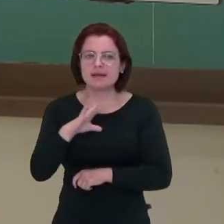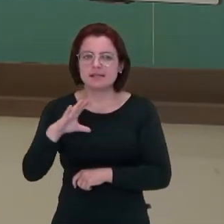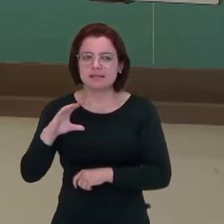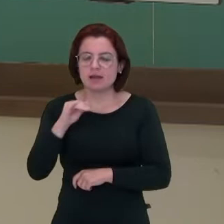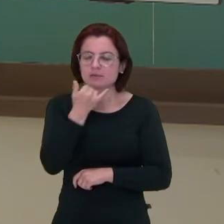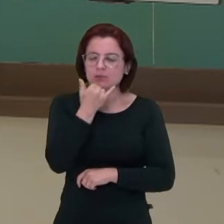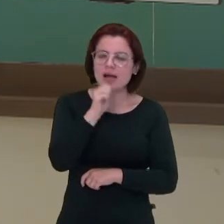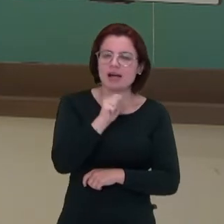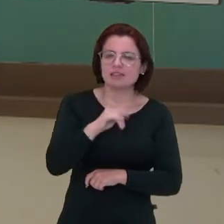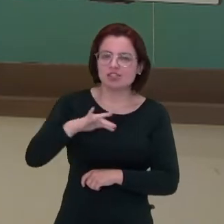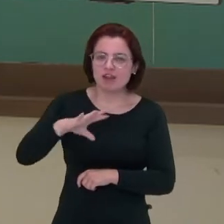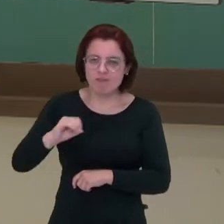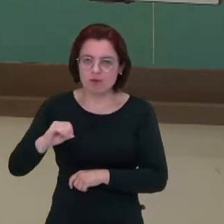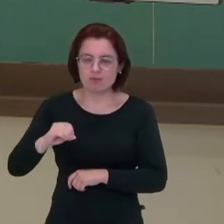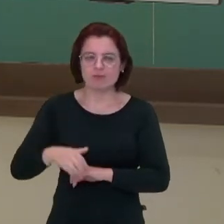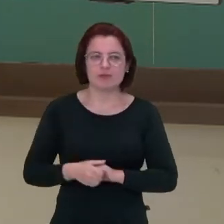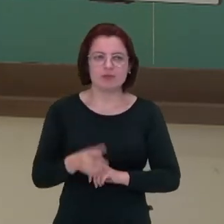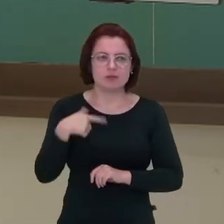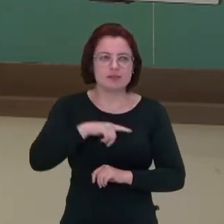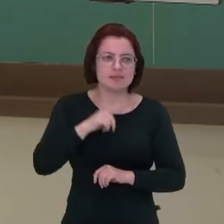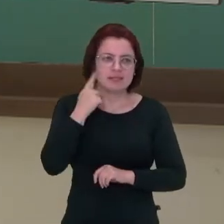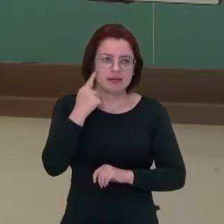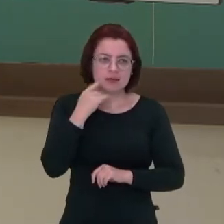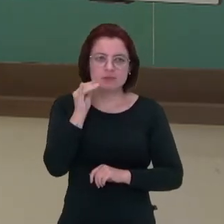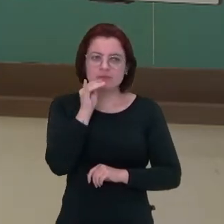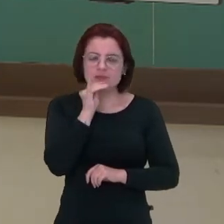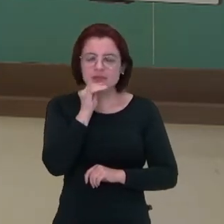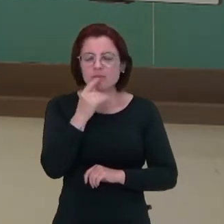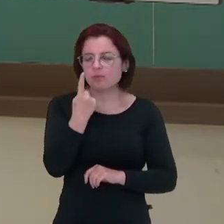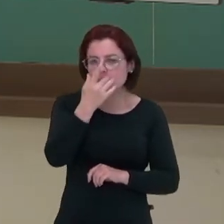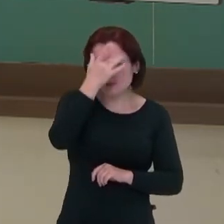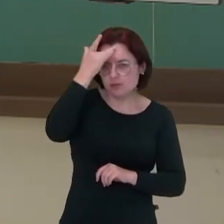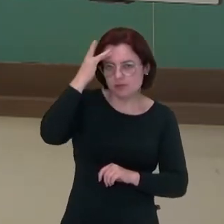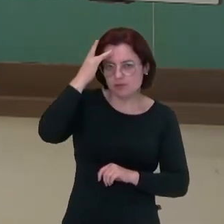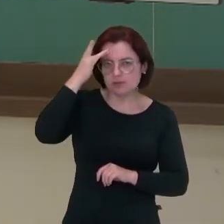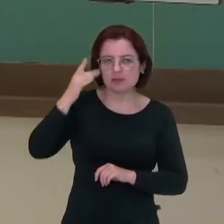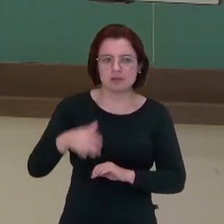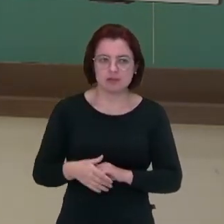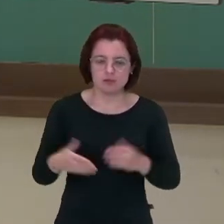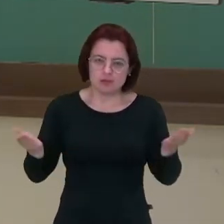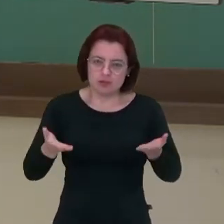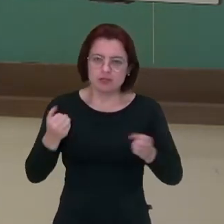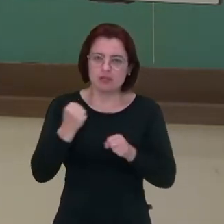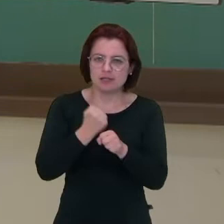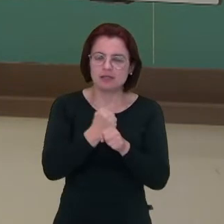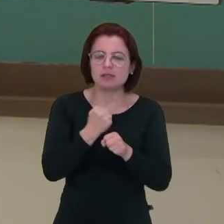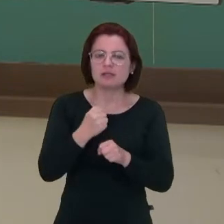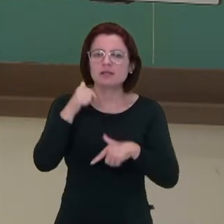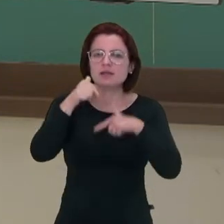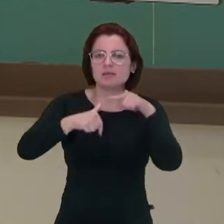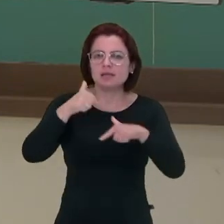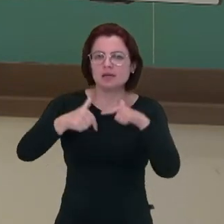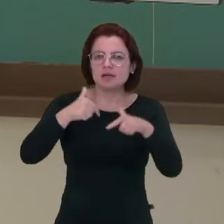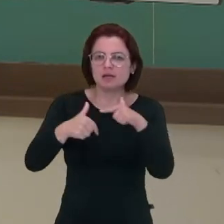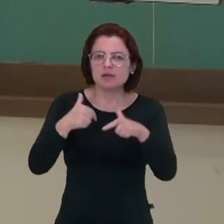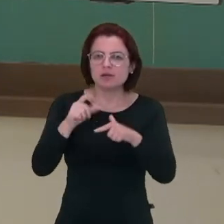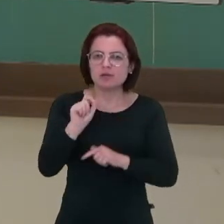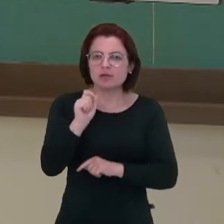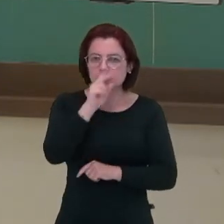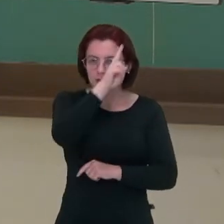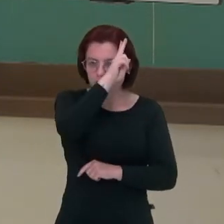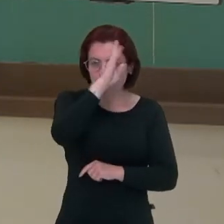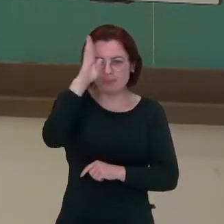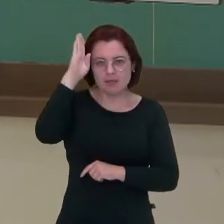um ativo financeiro? Vamos pensar. Alguém, muito comum nos últimos anos, as pessoas começaram a usar carro